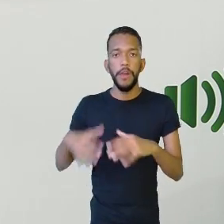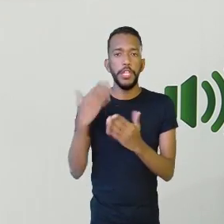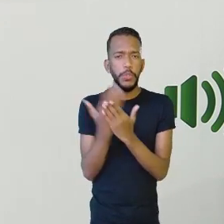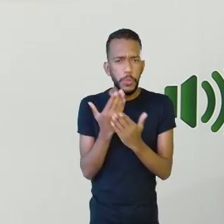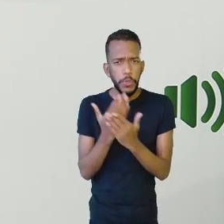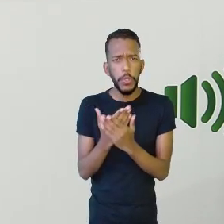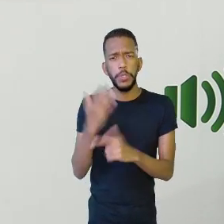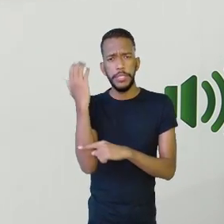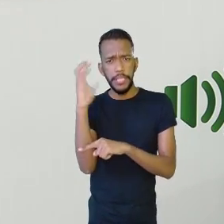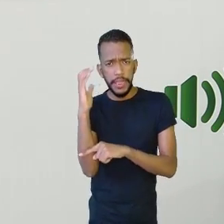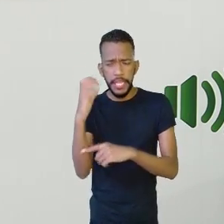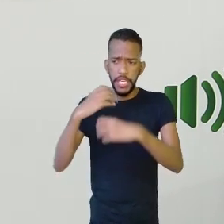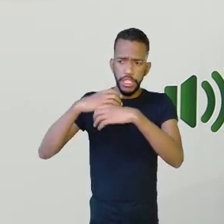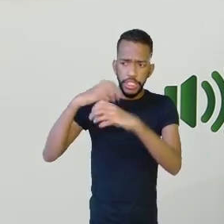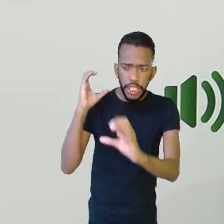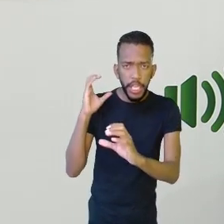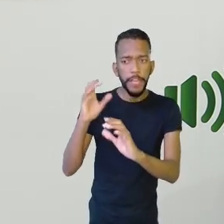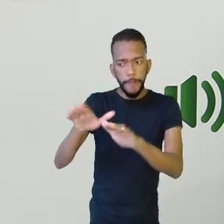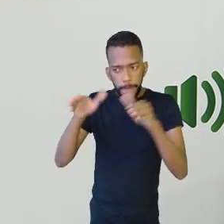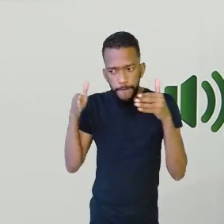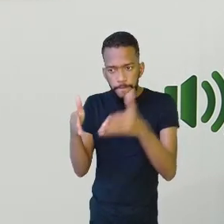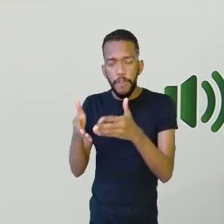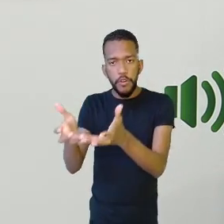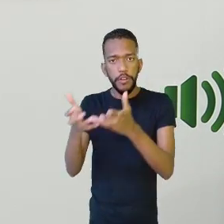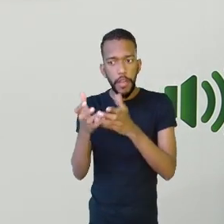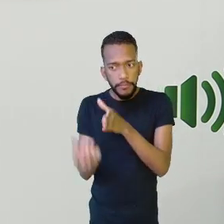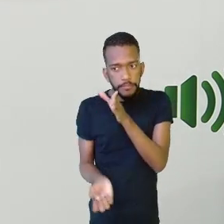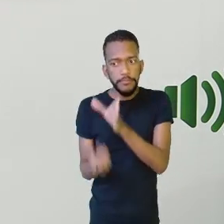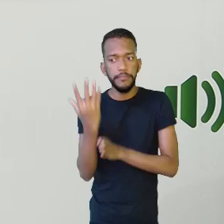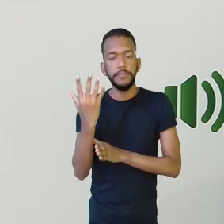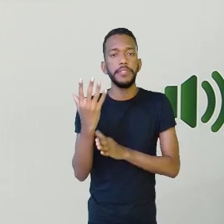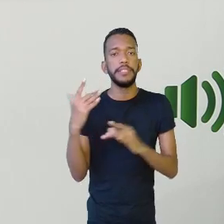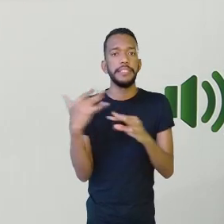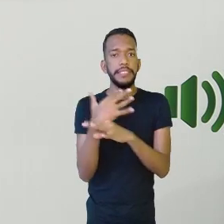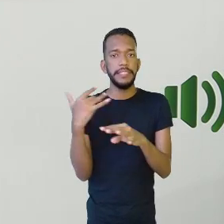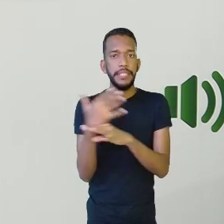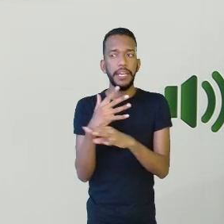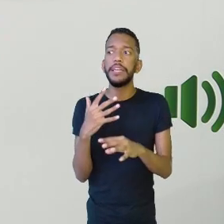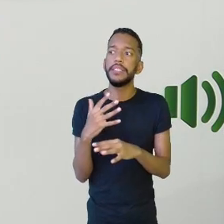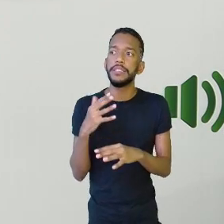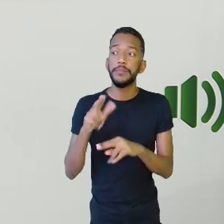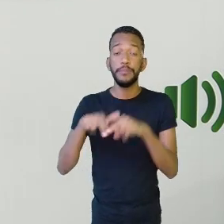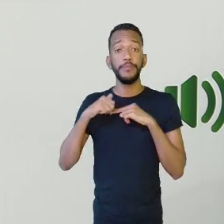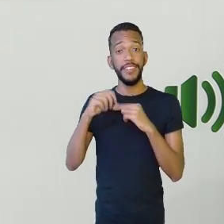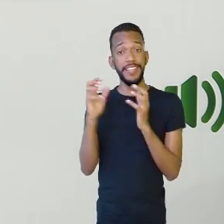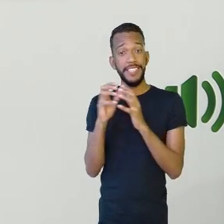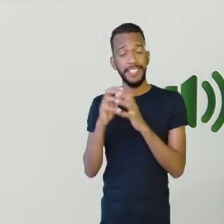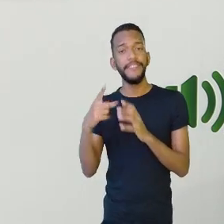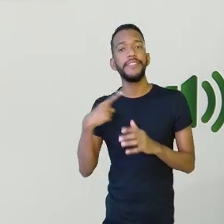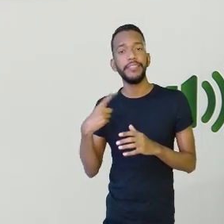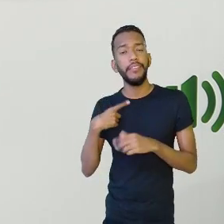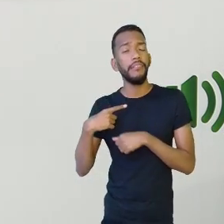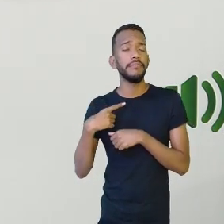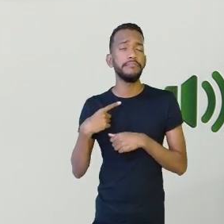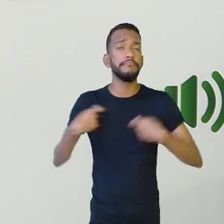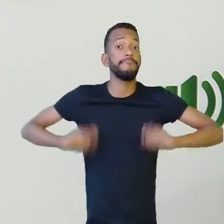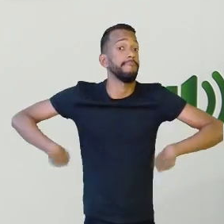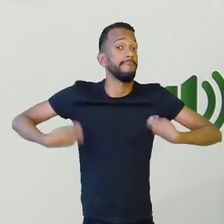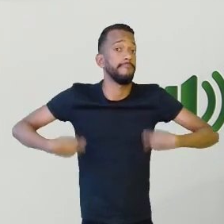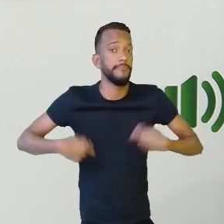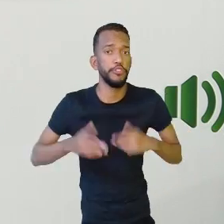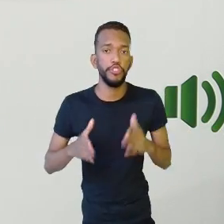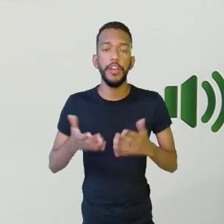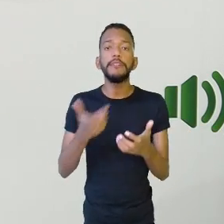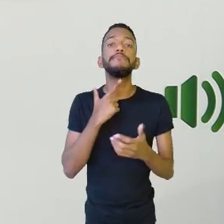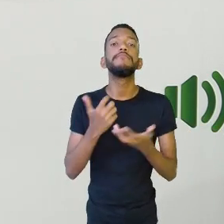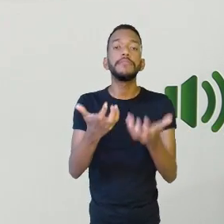engenheiros, a fim de construir essa cidade, já que Recife tinha carência. Ela estava em pleno